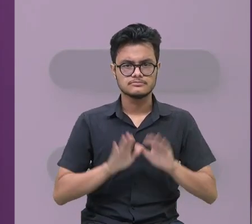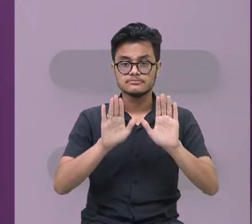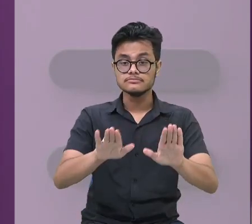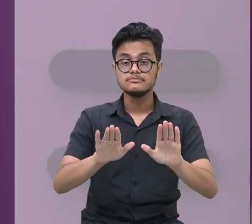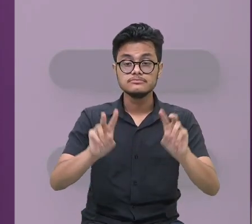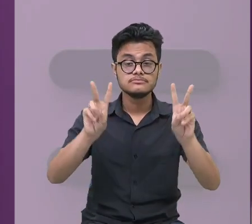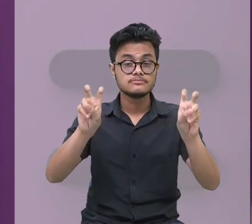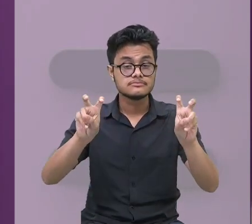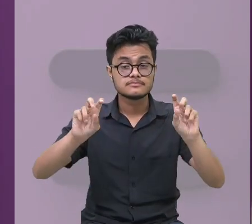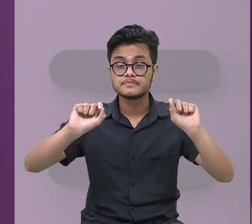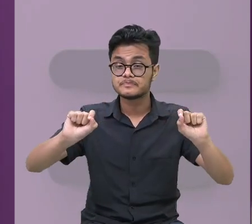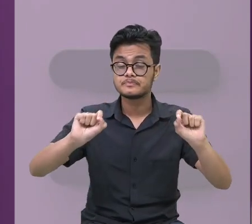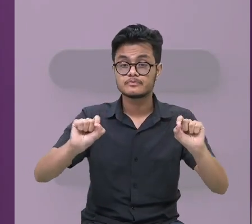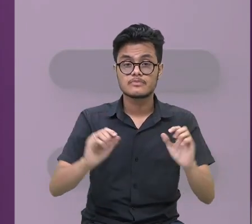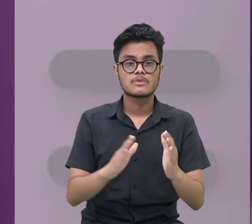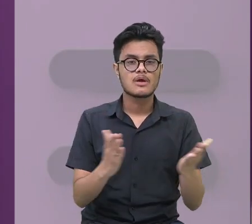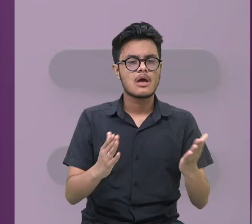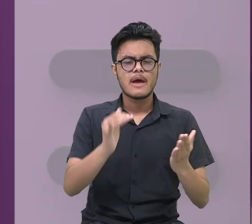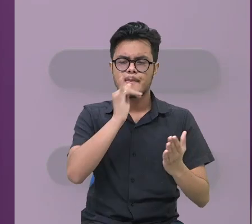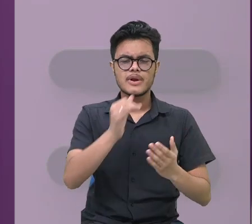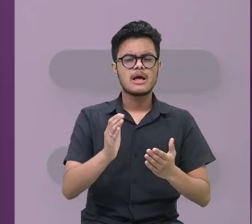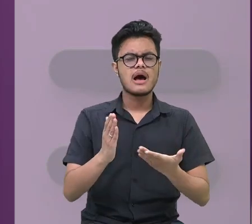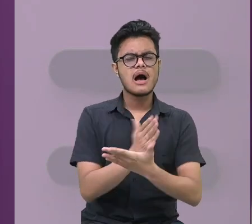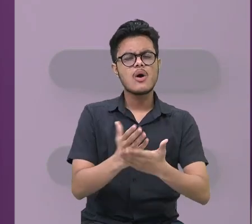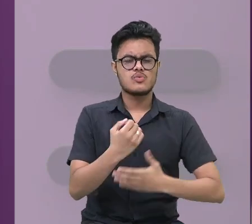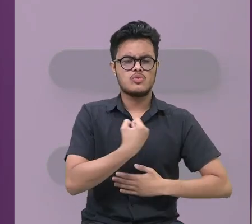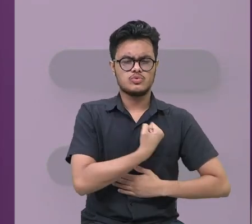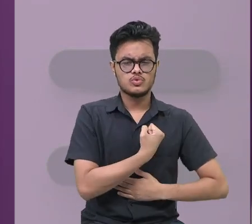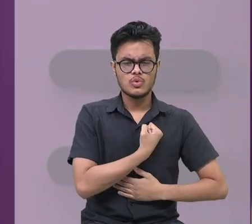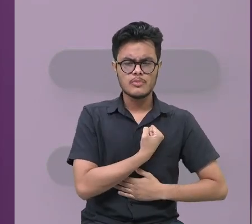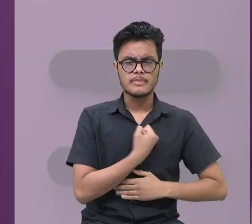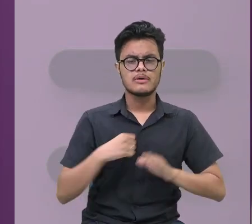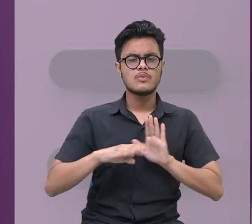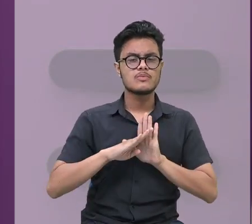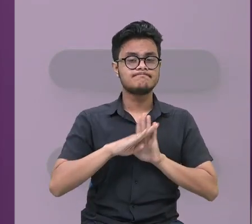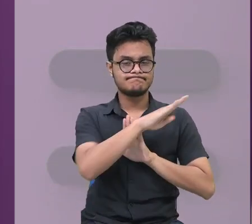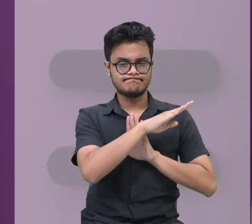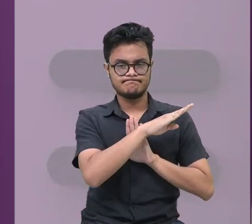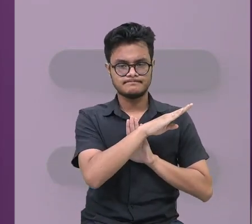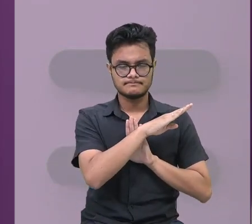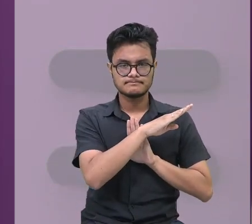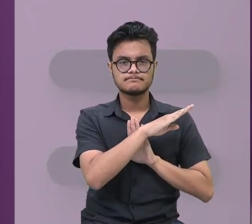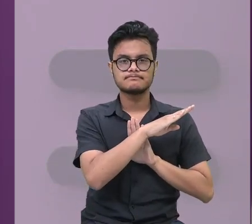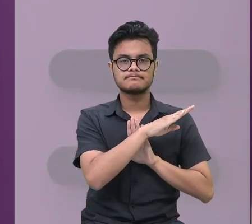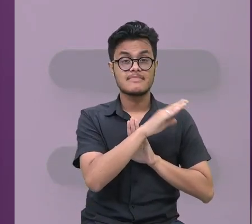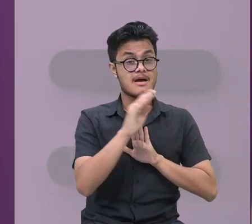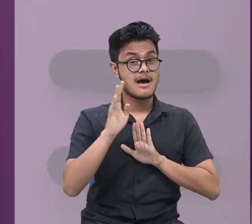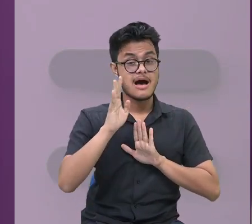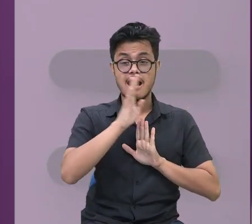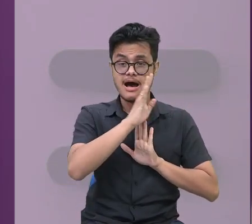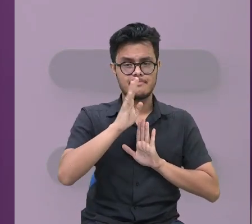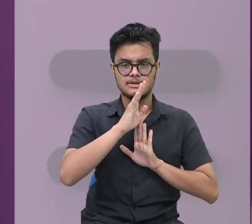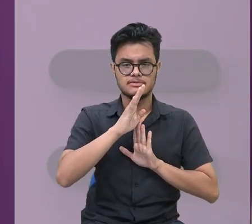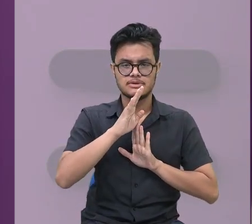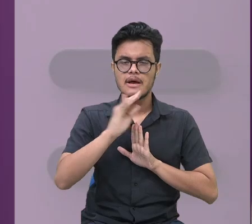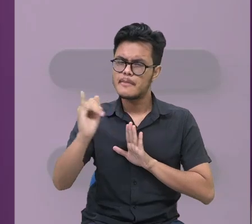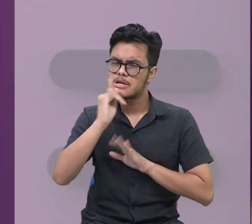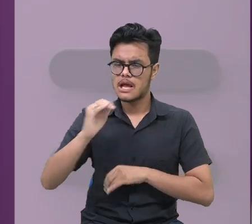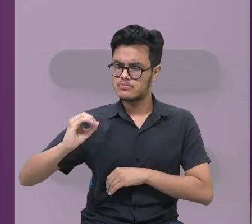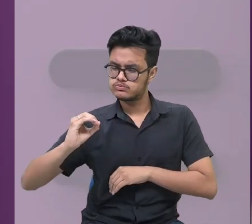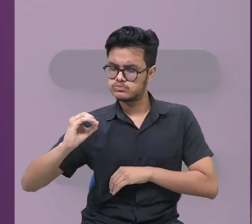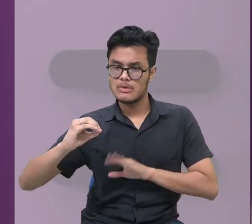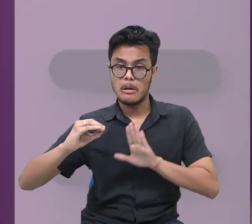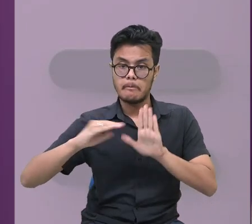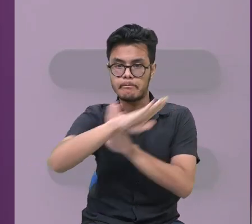no fato de que os seus valores crescem muito rápido, eles crescem de forma abrupta, tá? Então você tem